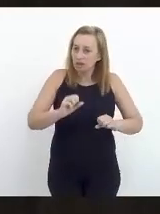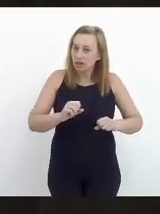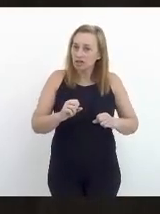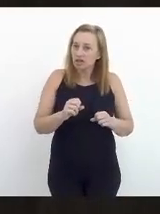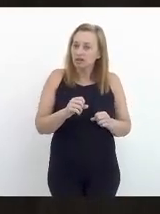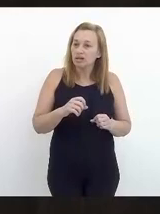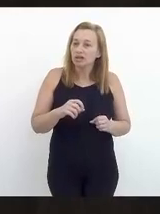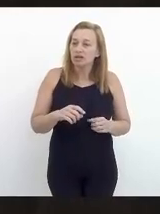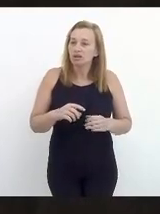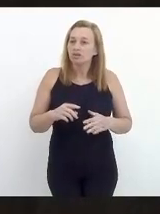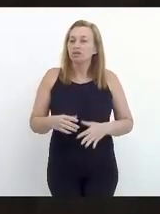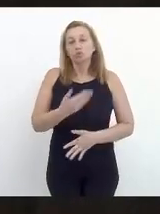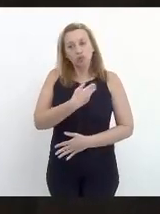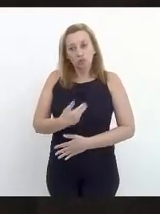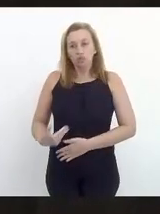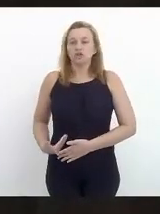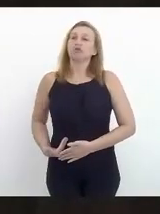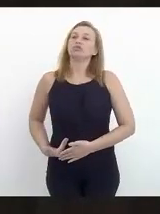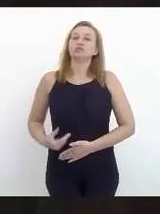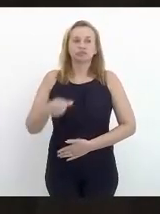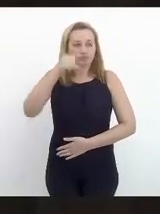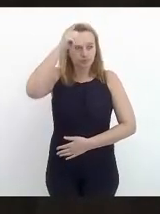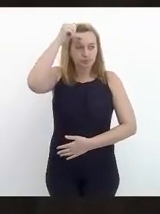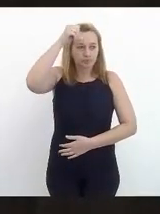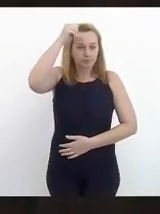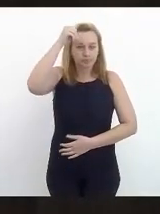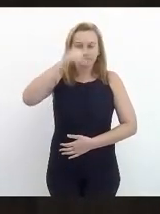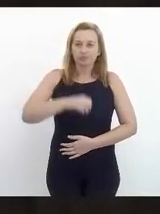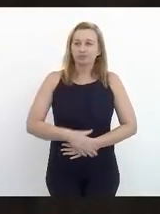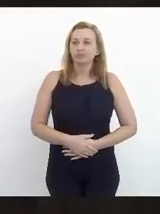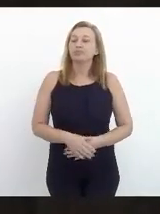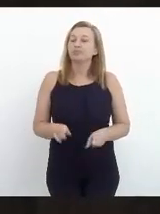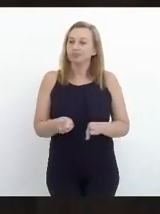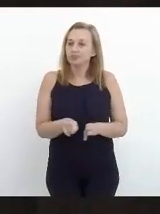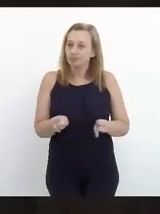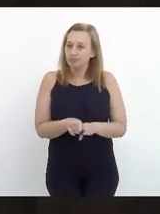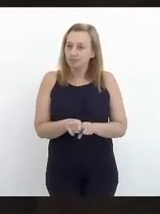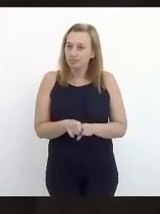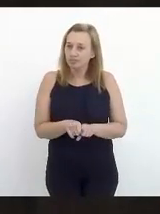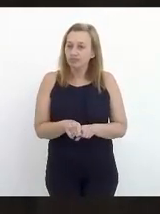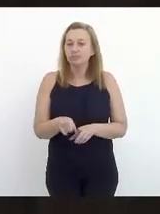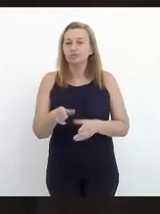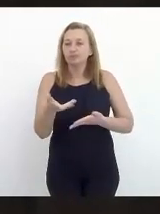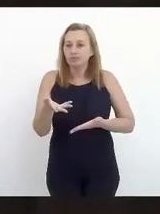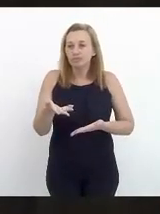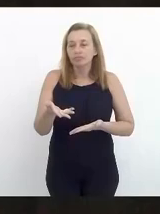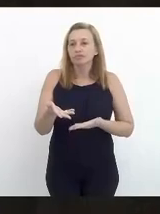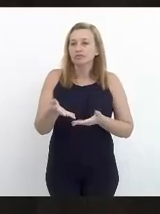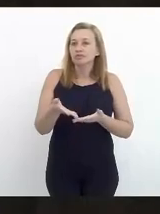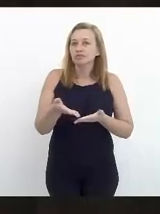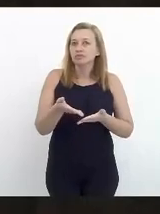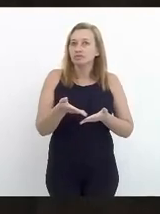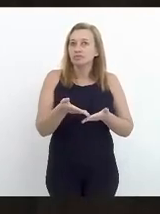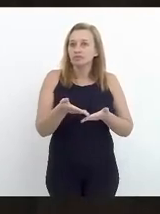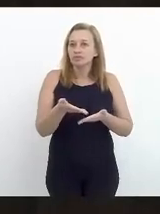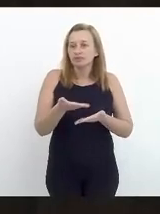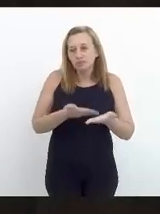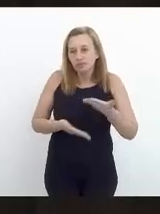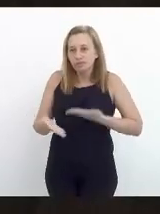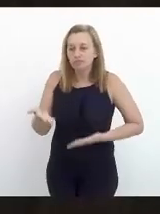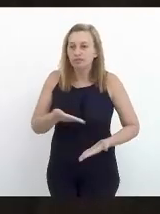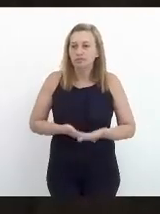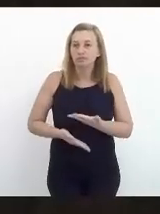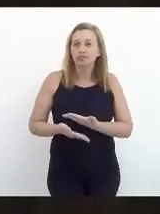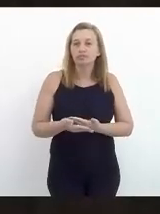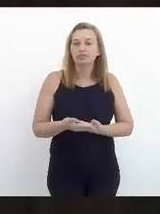governo, a posição do governador Cláudio Castro, que também é uma posição conciliadora, uma posição firme no sentido